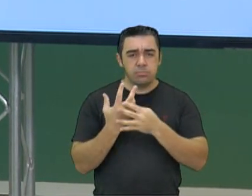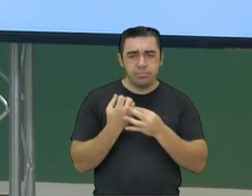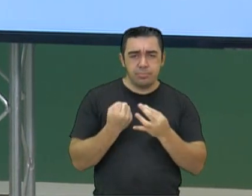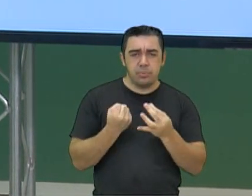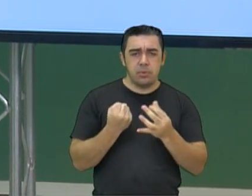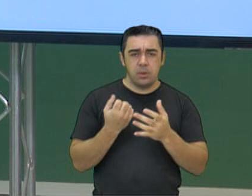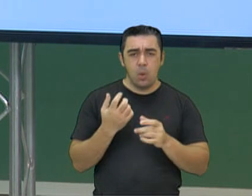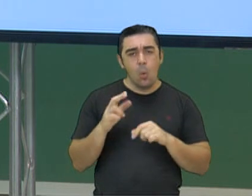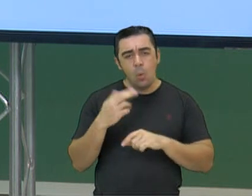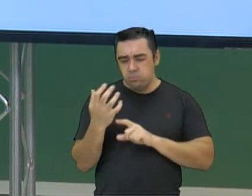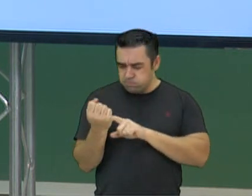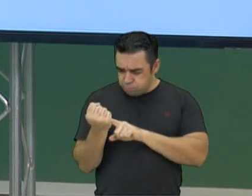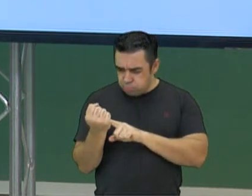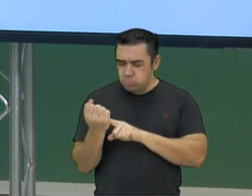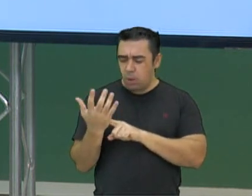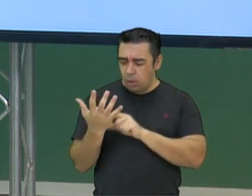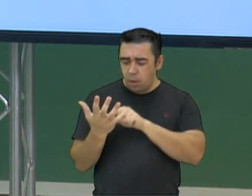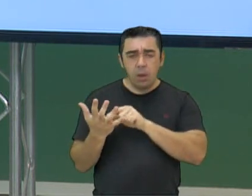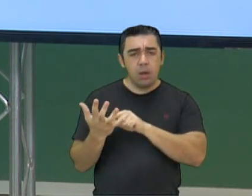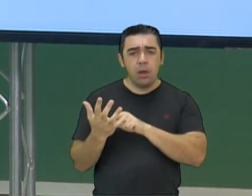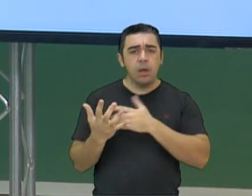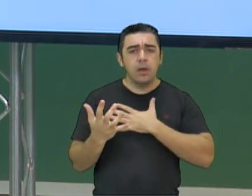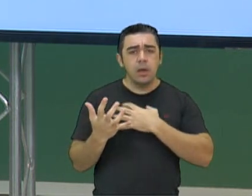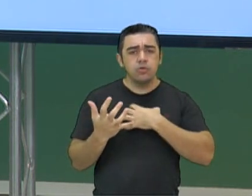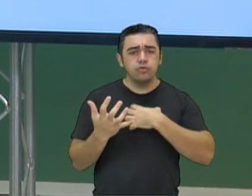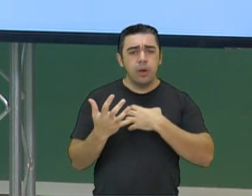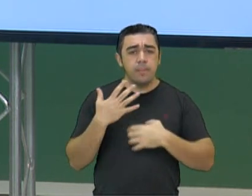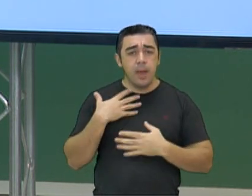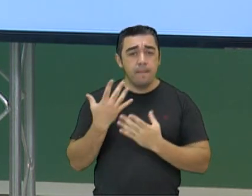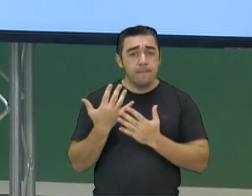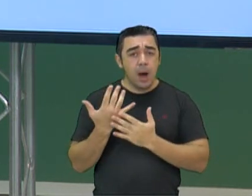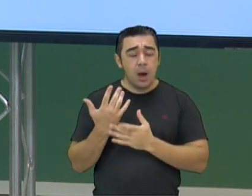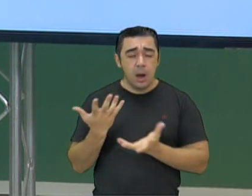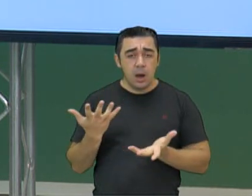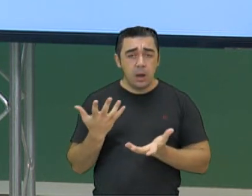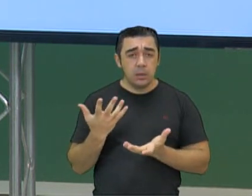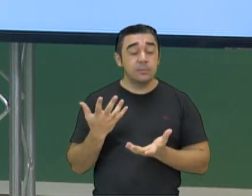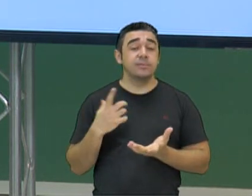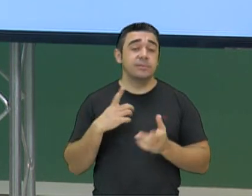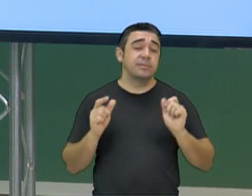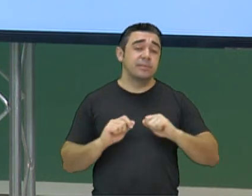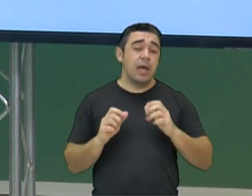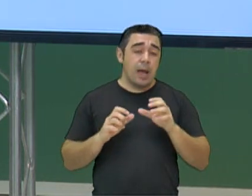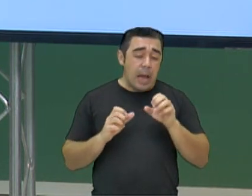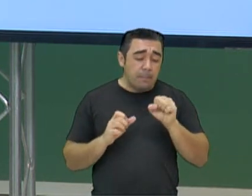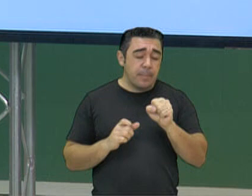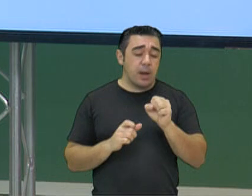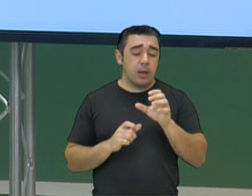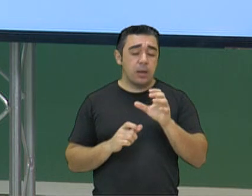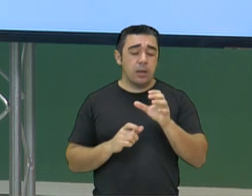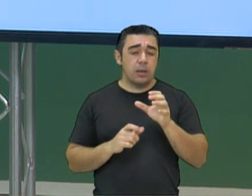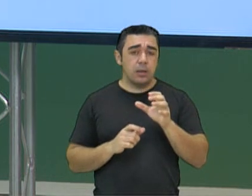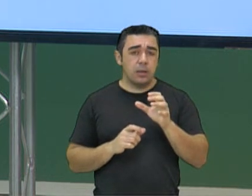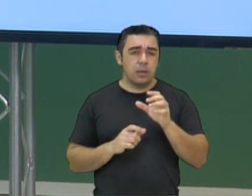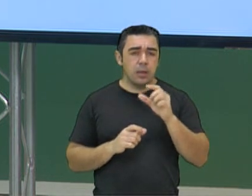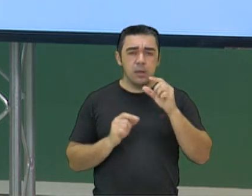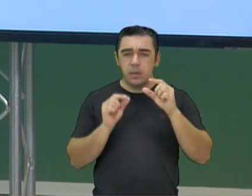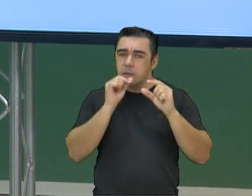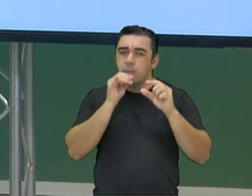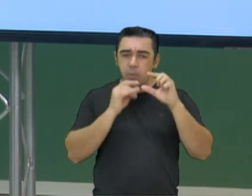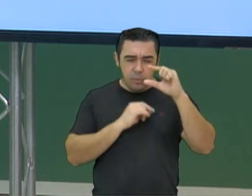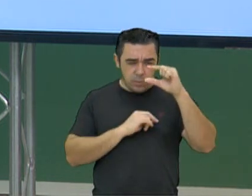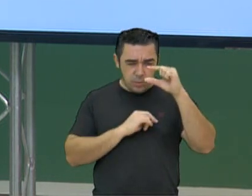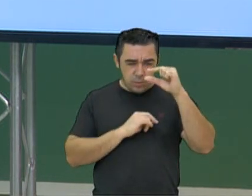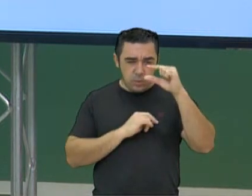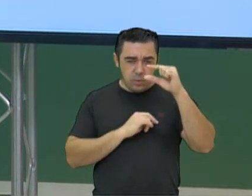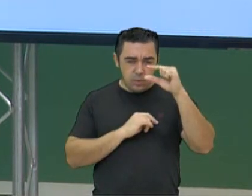com o formato da minha mão ali. Então, ela vai ter uma zona em que eu vou poder dar uma apertadinha nela, bem pouquinho,